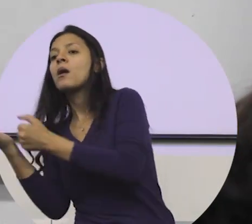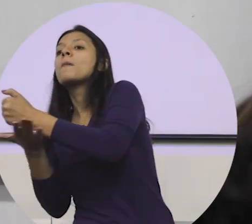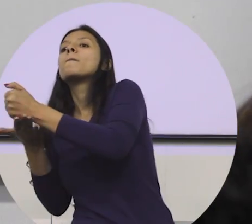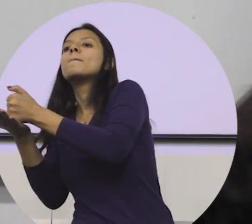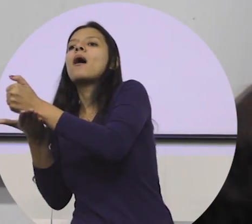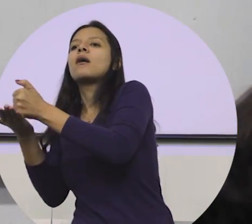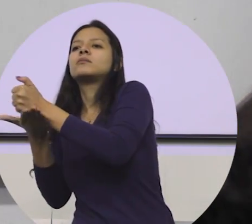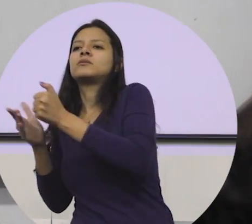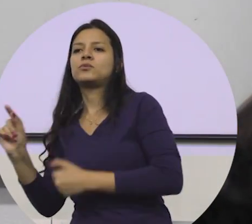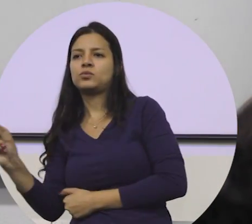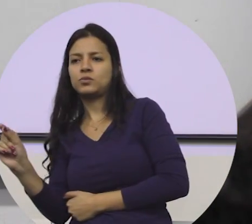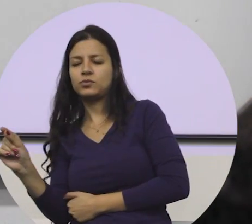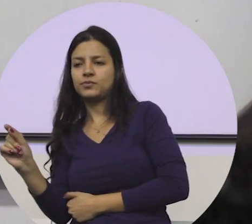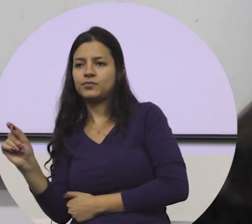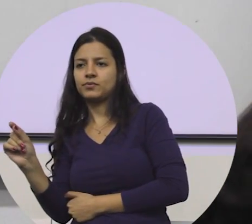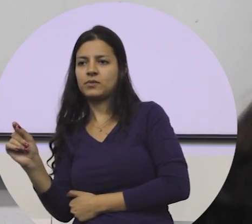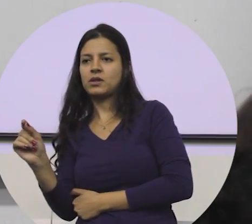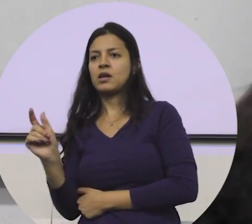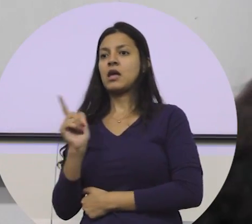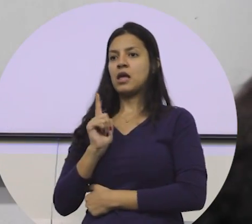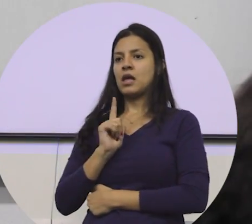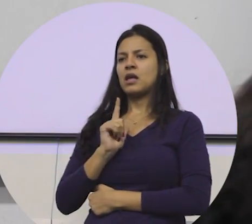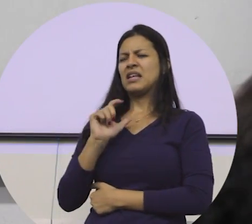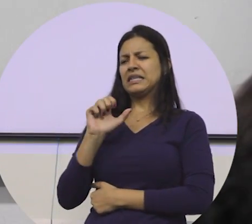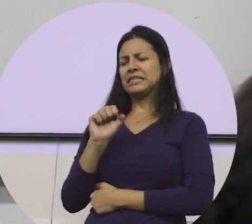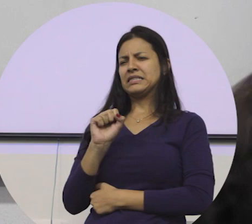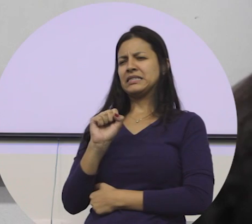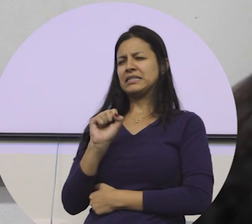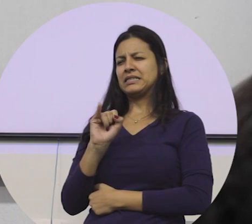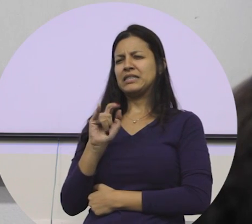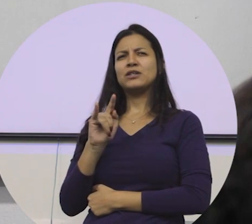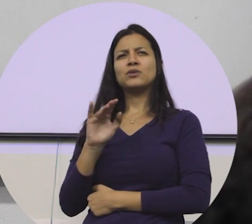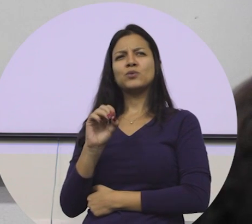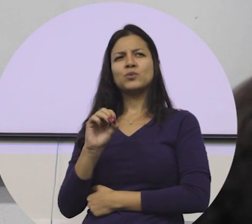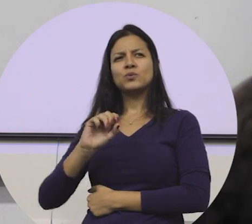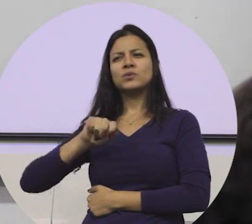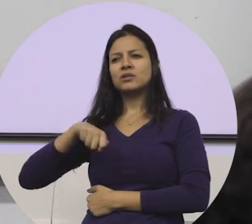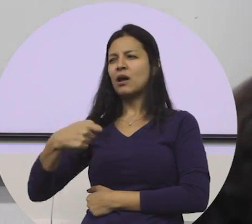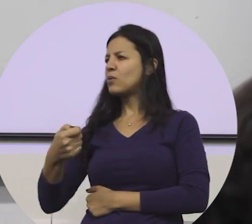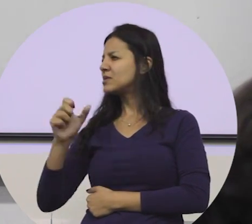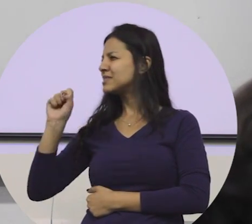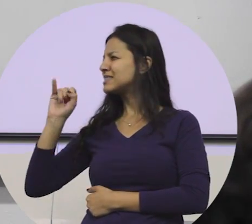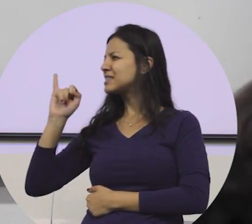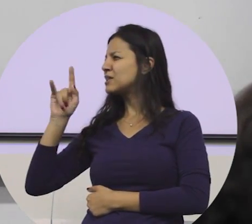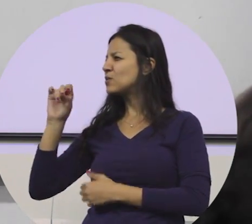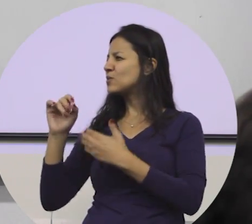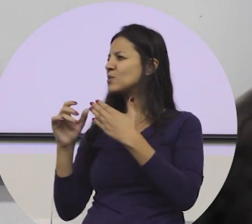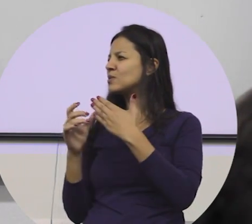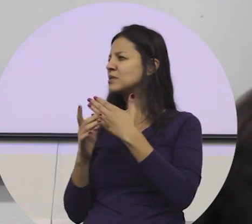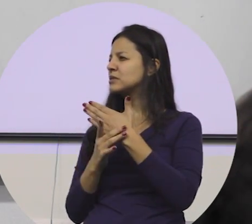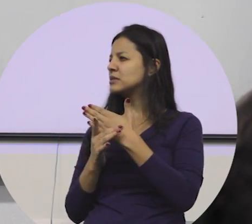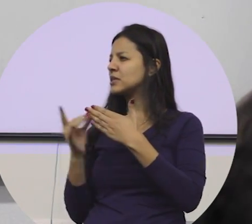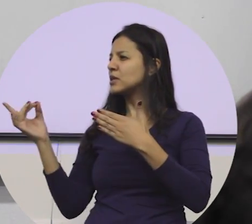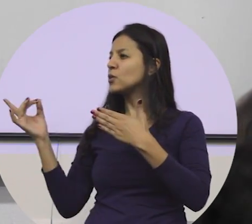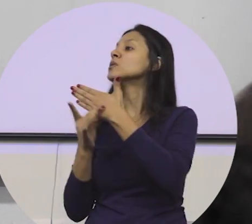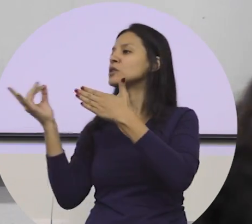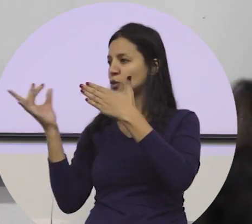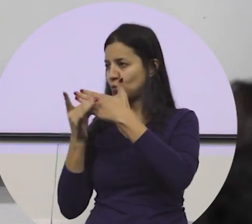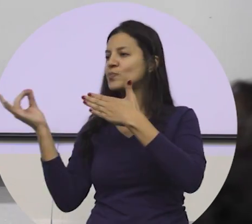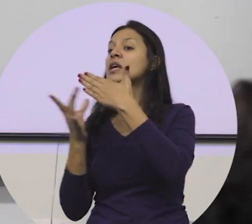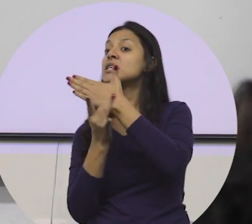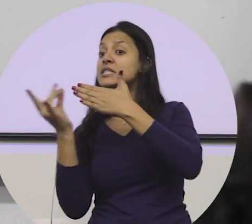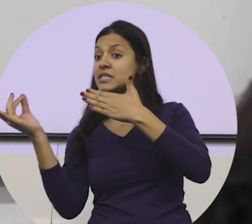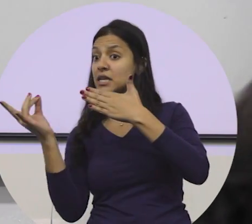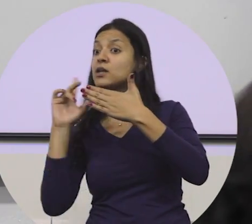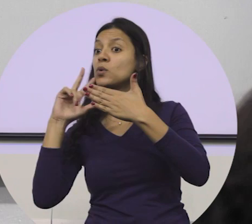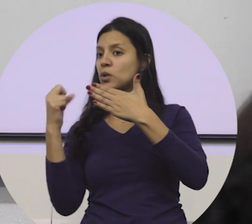baseia, no signo linguístico, vamos pensar assim, e nas diferenças entre os